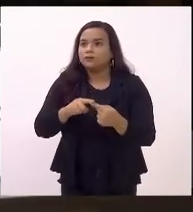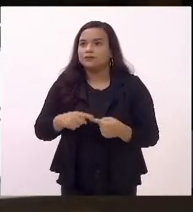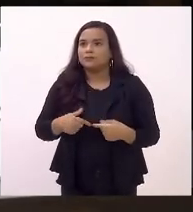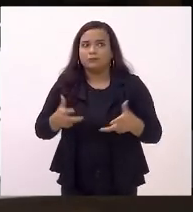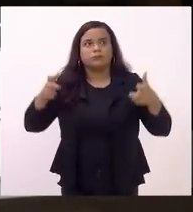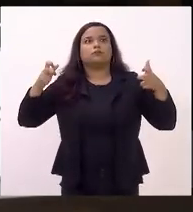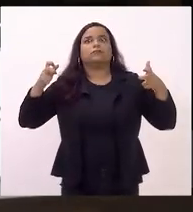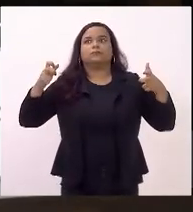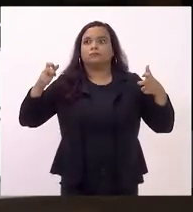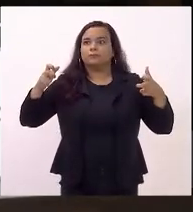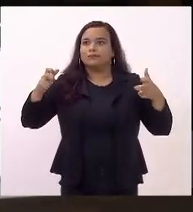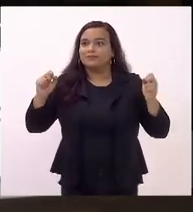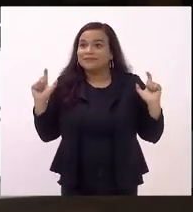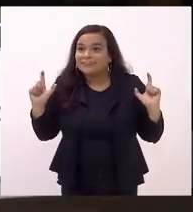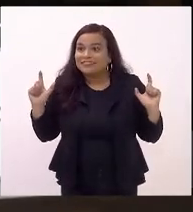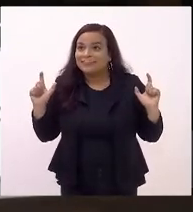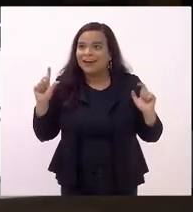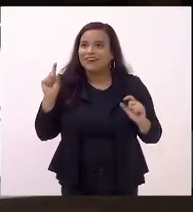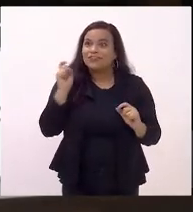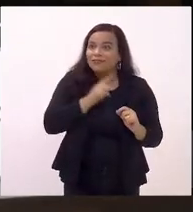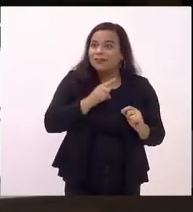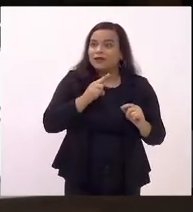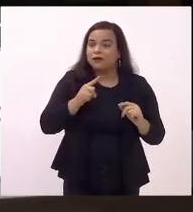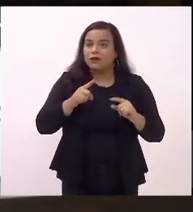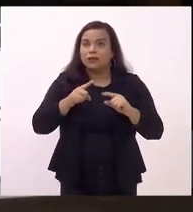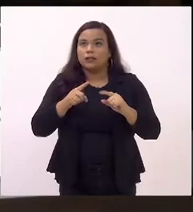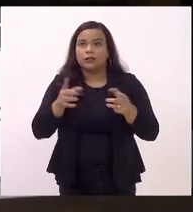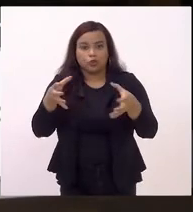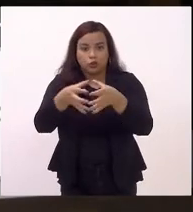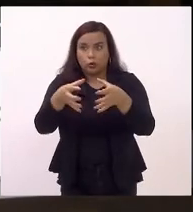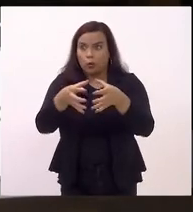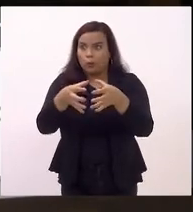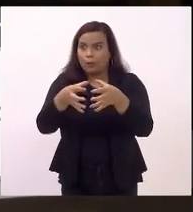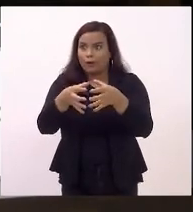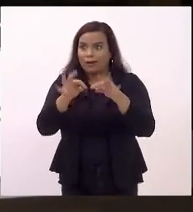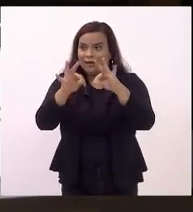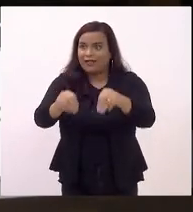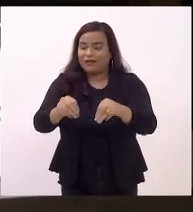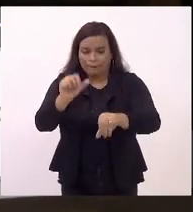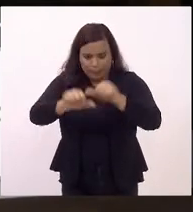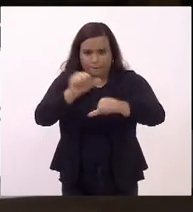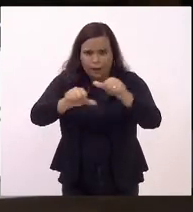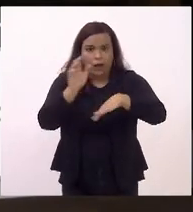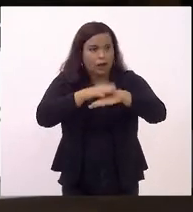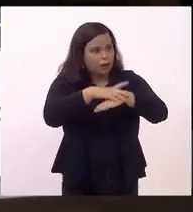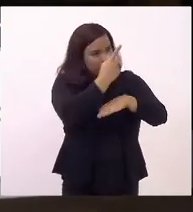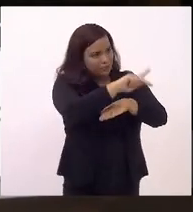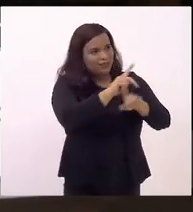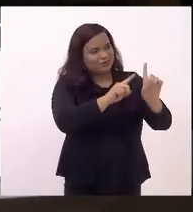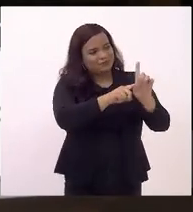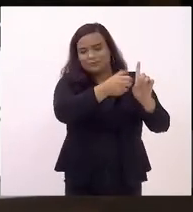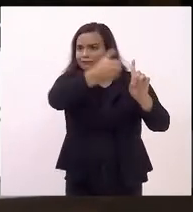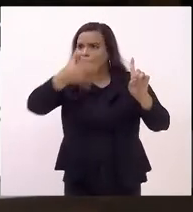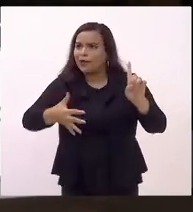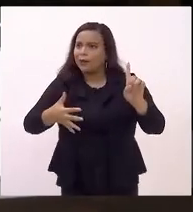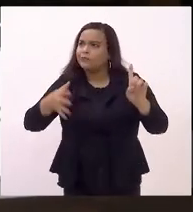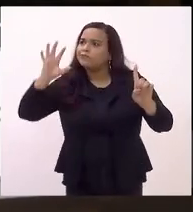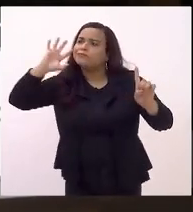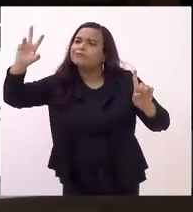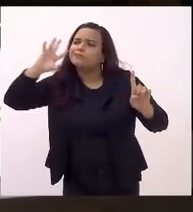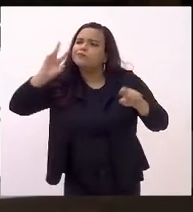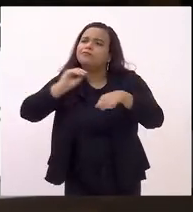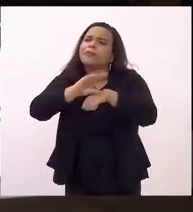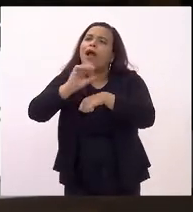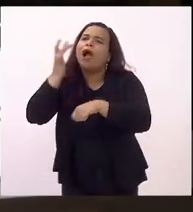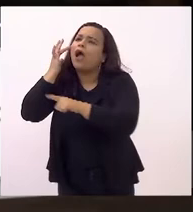uma turma inteira, né, modificar o seu comportamento em cima das reflexões que ele traz. E eu tive a oportunidade